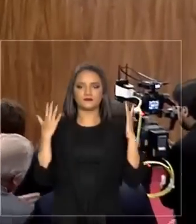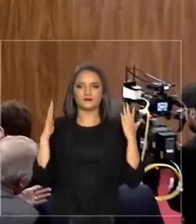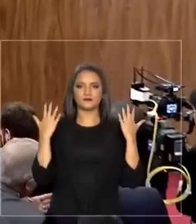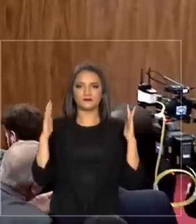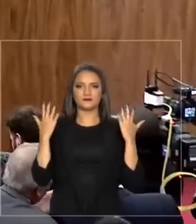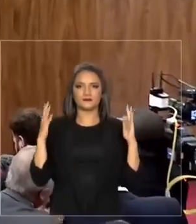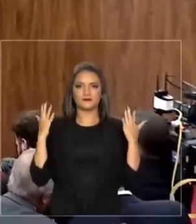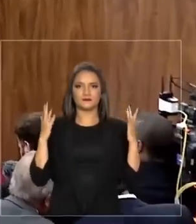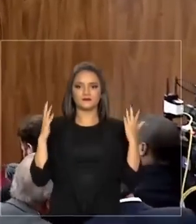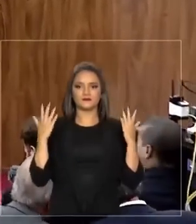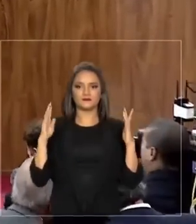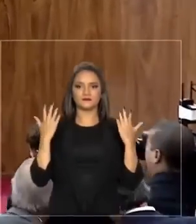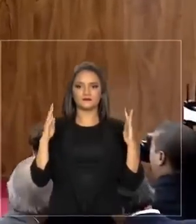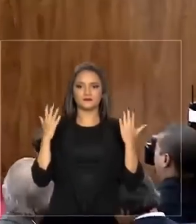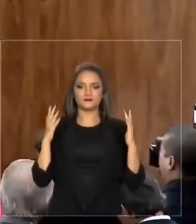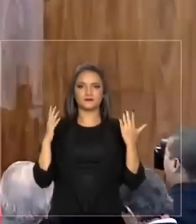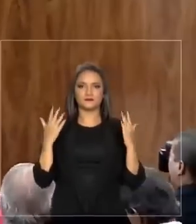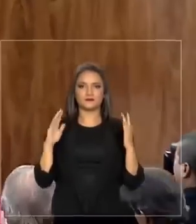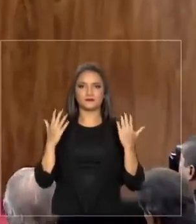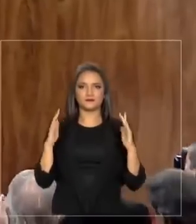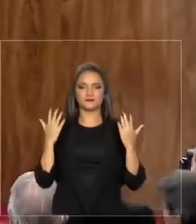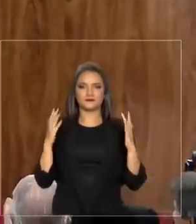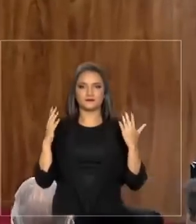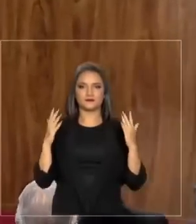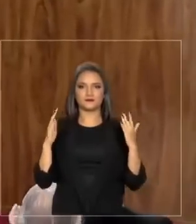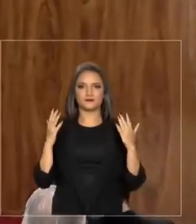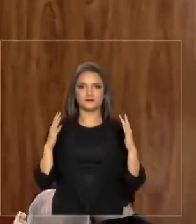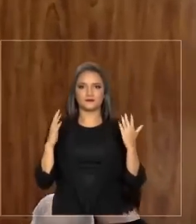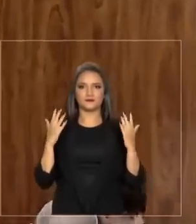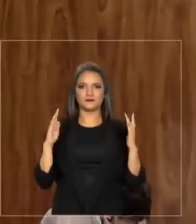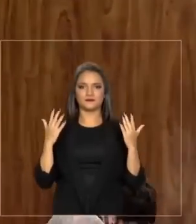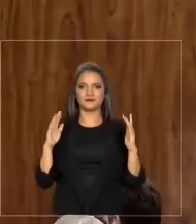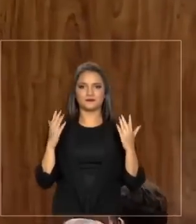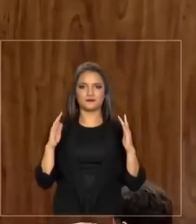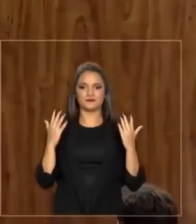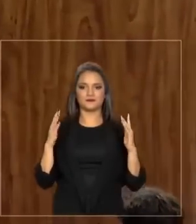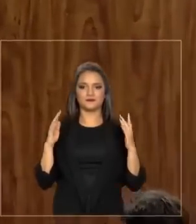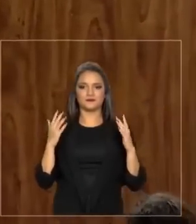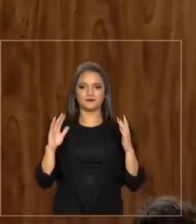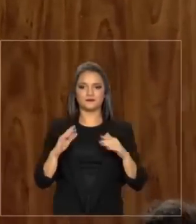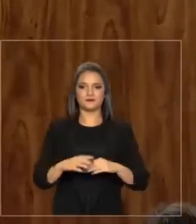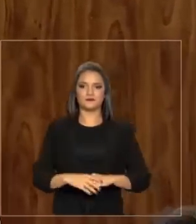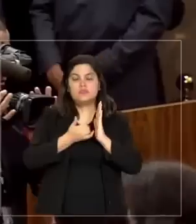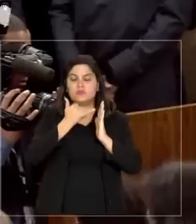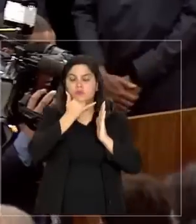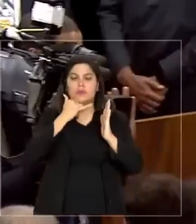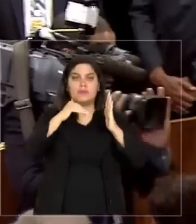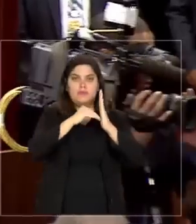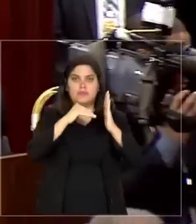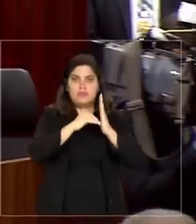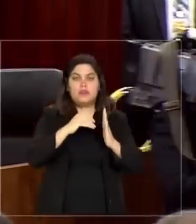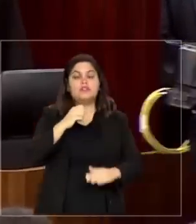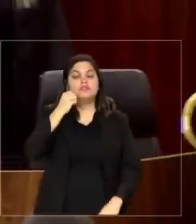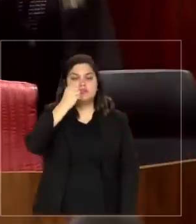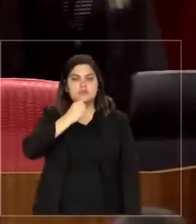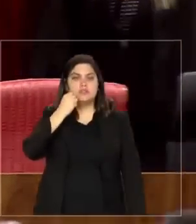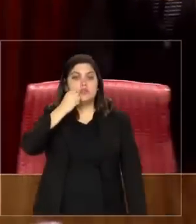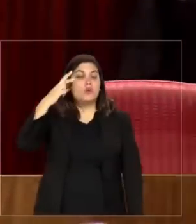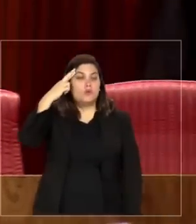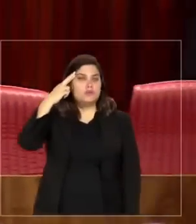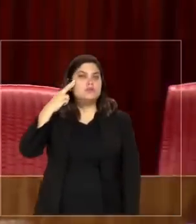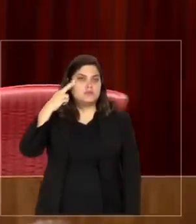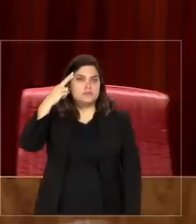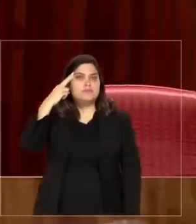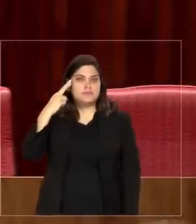dia primeiro de janeiro de 2023 a diplomação de lula que me contou com a presença de diversas autoridades entre ministros do